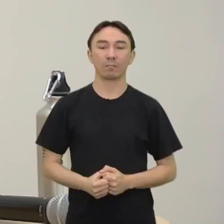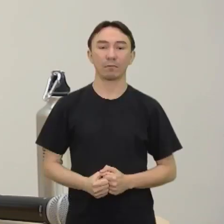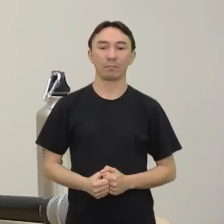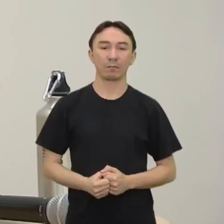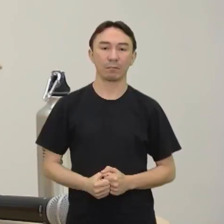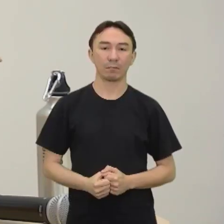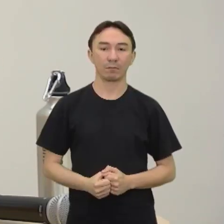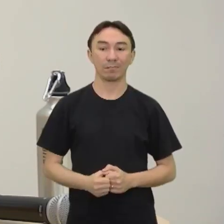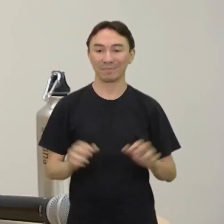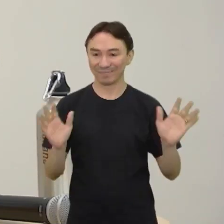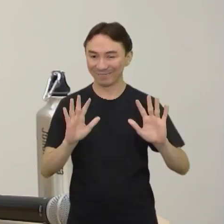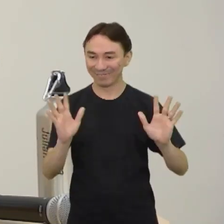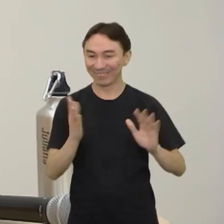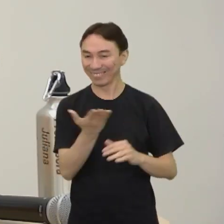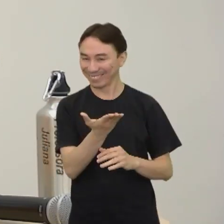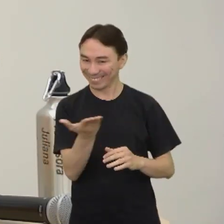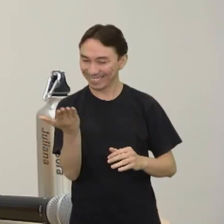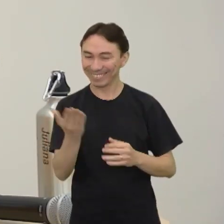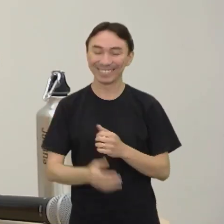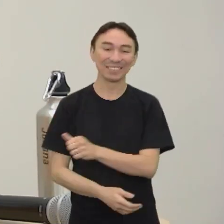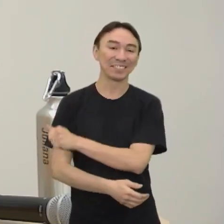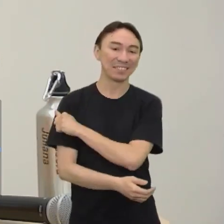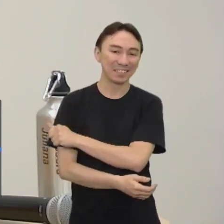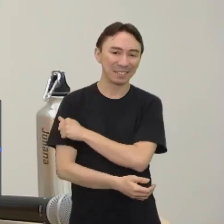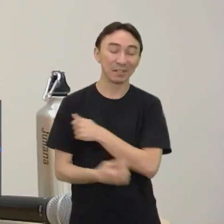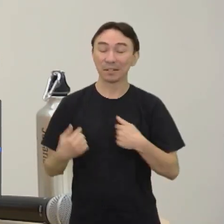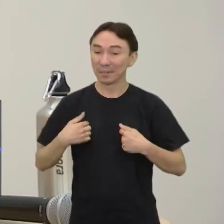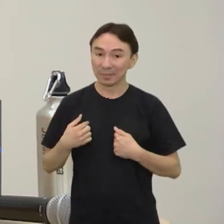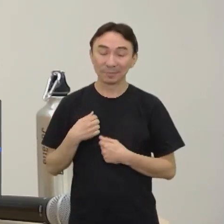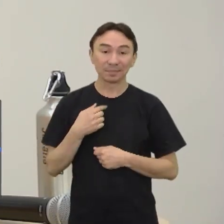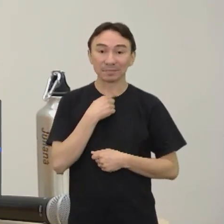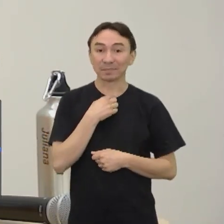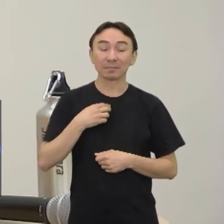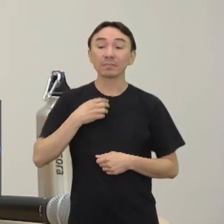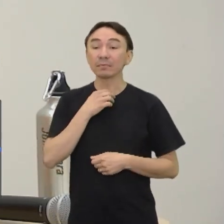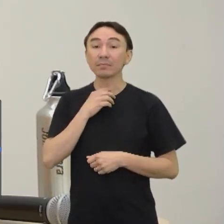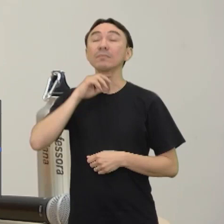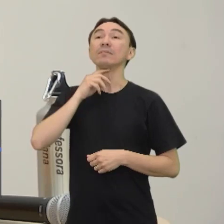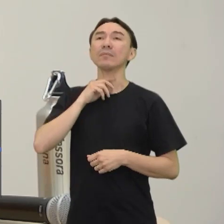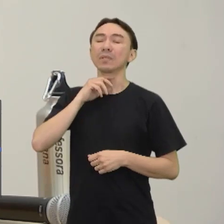É isso aí, estudantes! Eu quase engasguei na hora de começar.